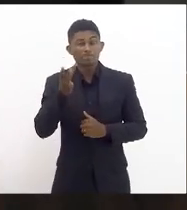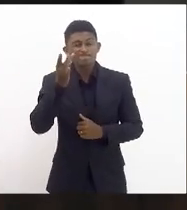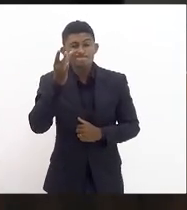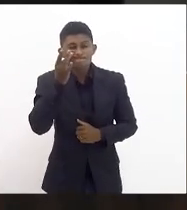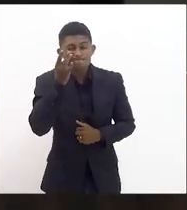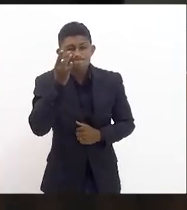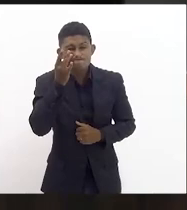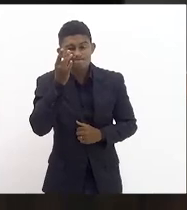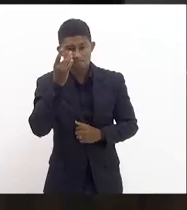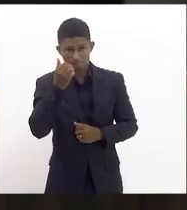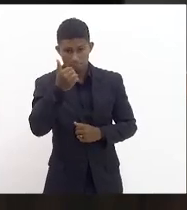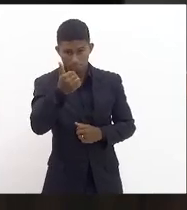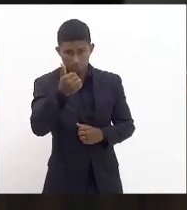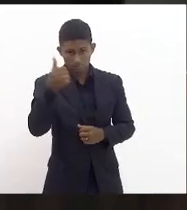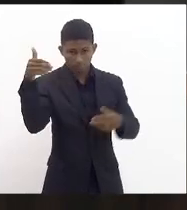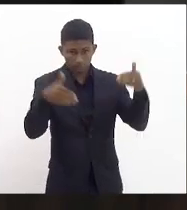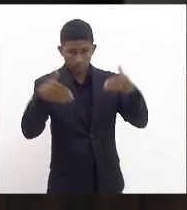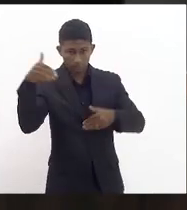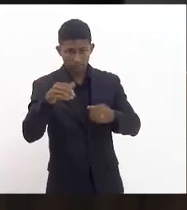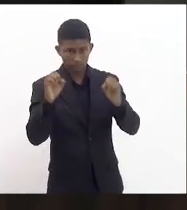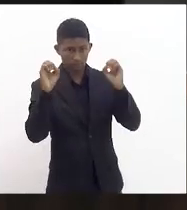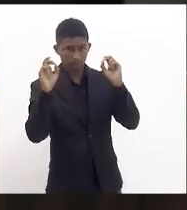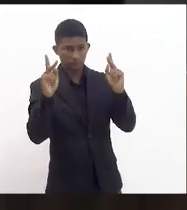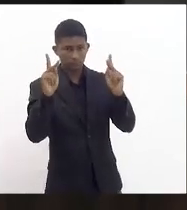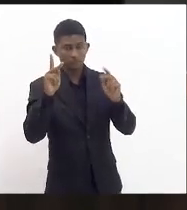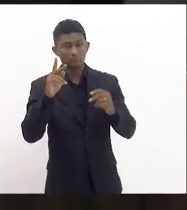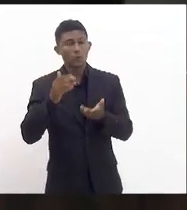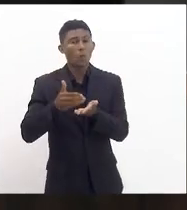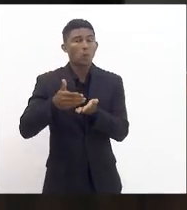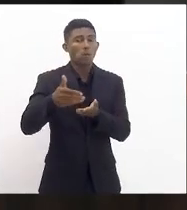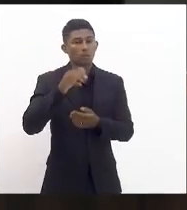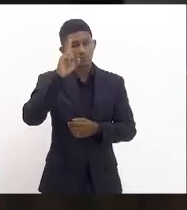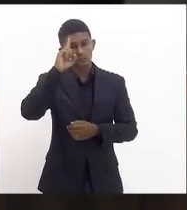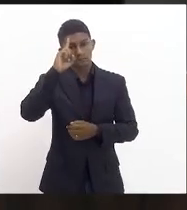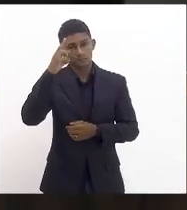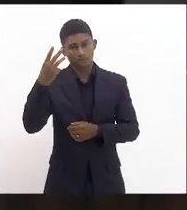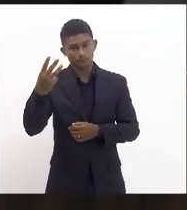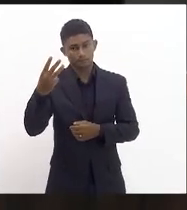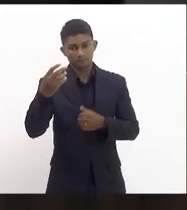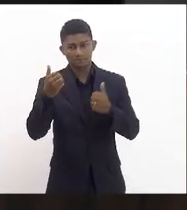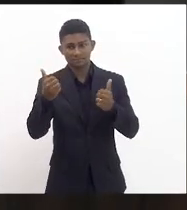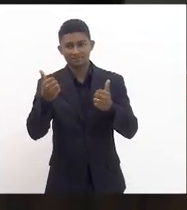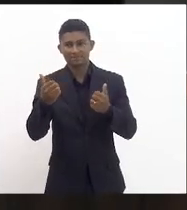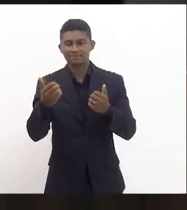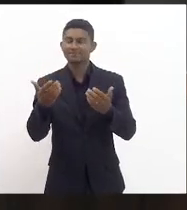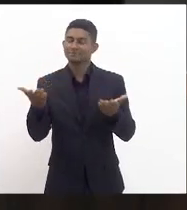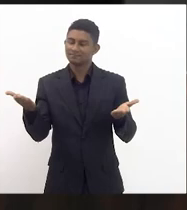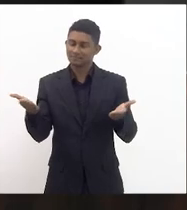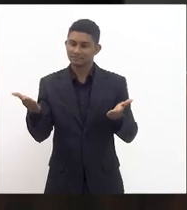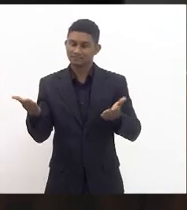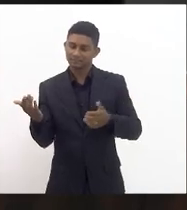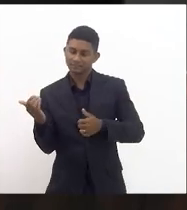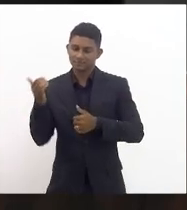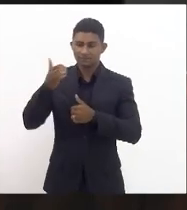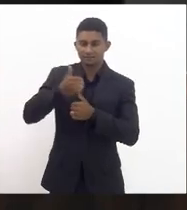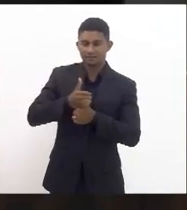Presencial. Ok? A partir do dia 3. Com vocês, a nossa querida,